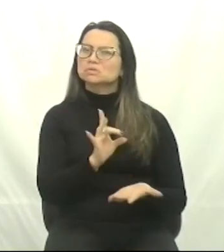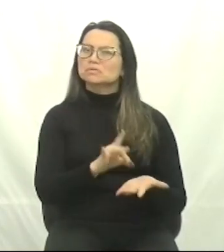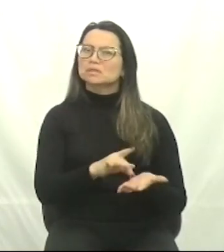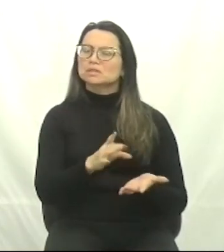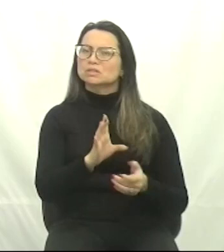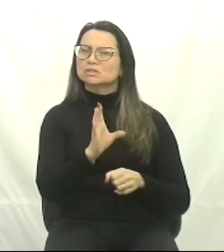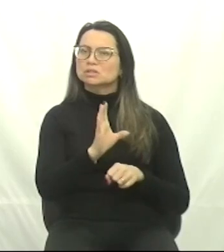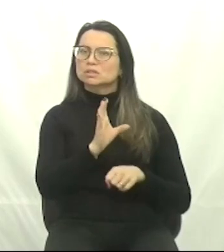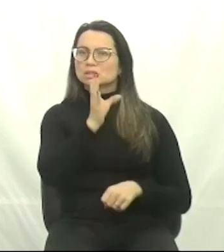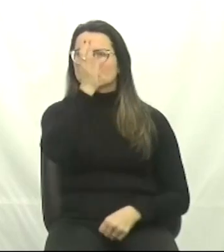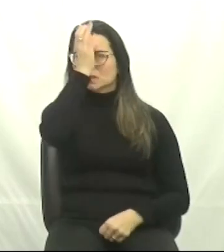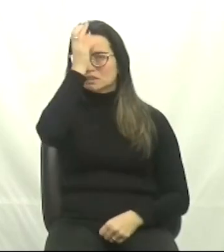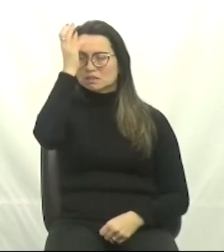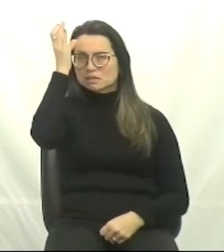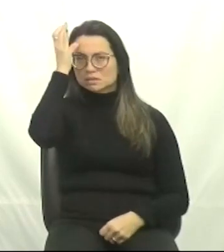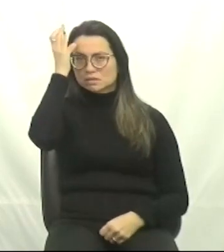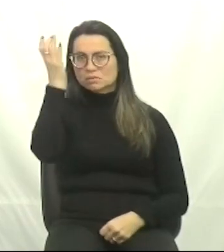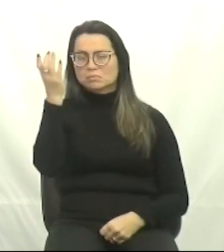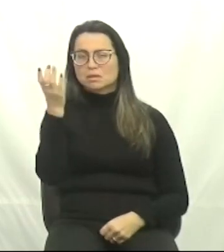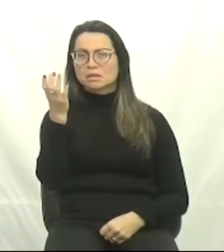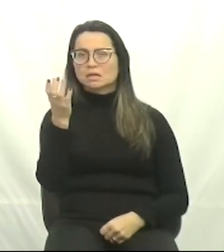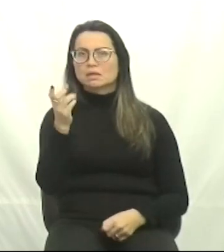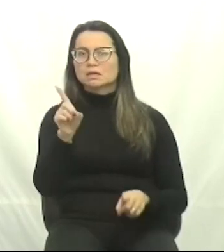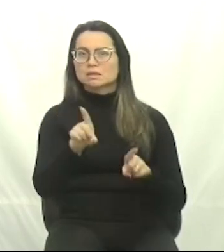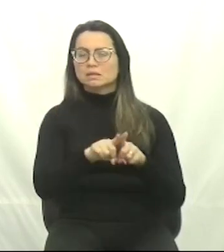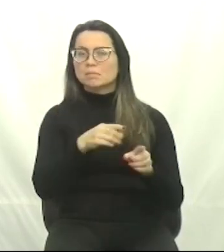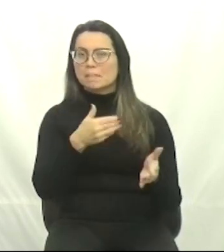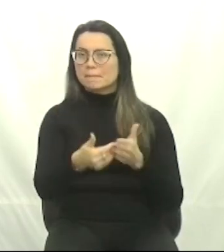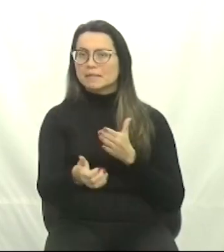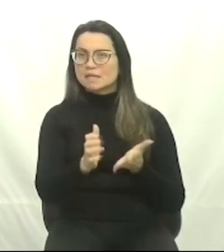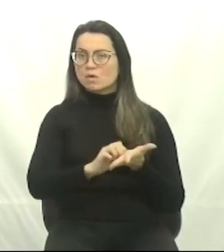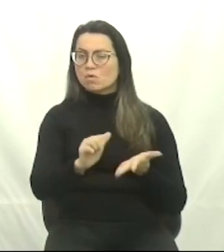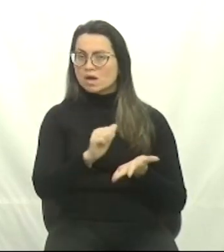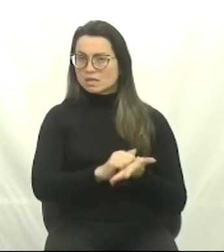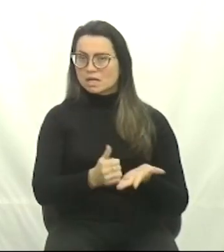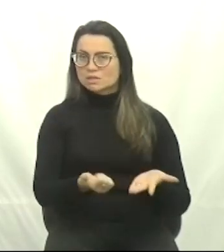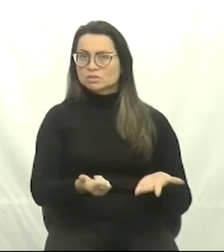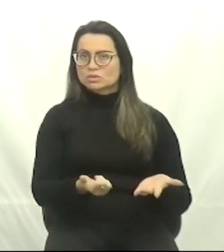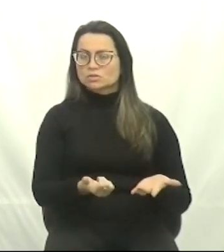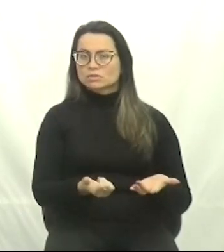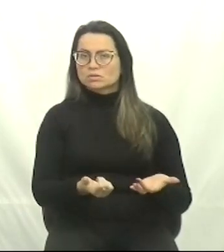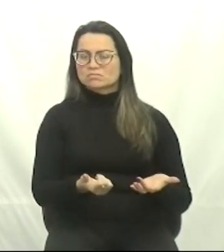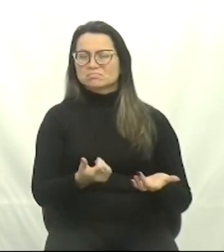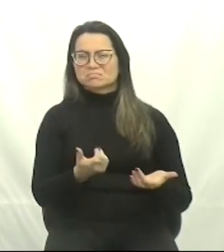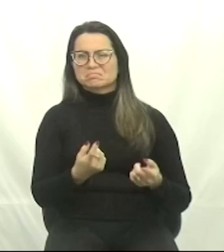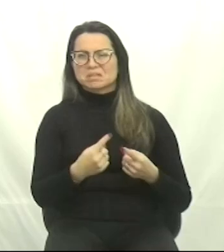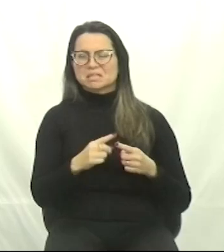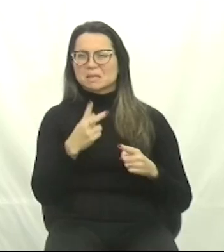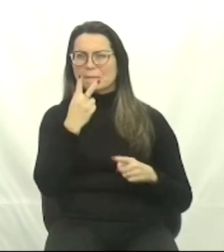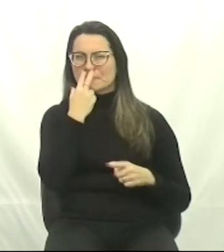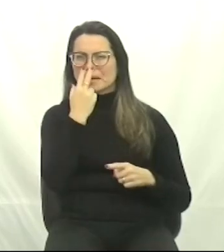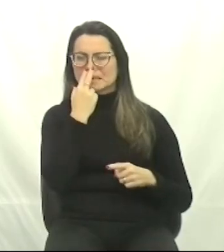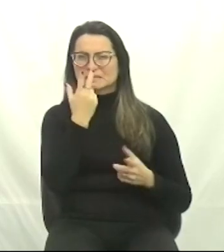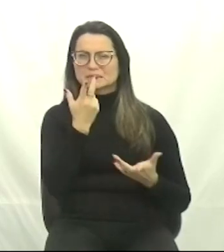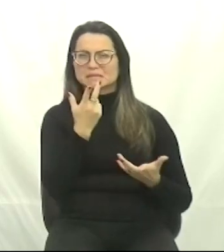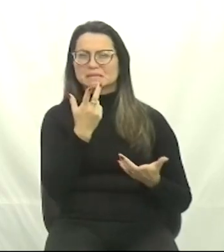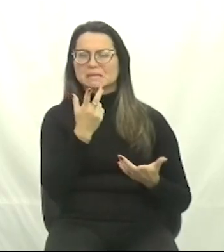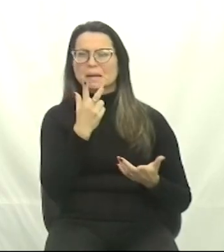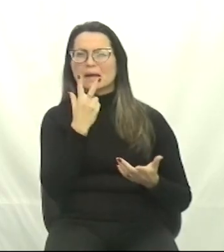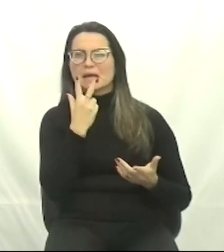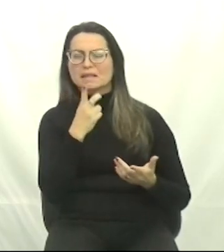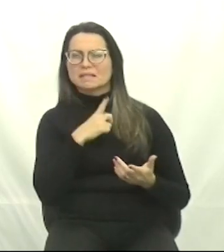está inelegível, na verdade. Perderam também o cadastro, mas está inelegível por alguma burocracia de erro no envio dos